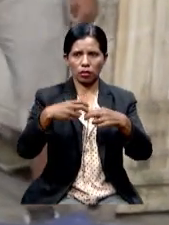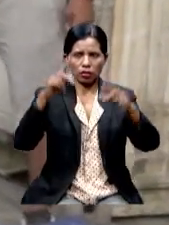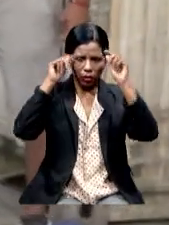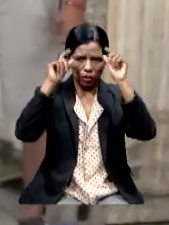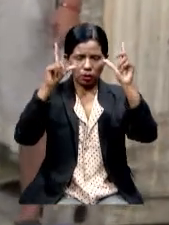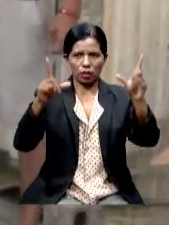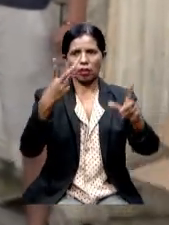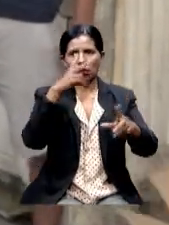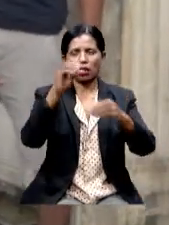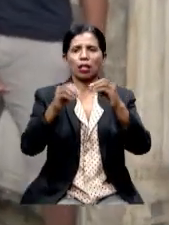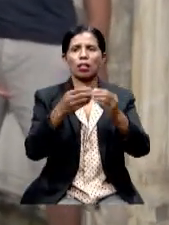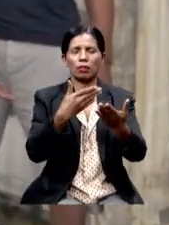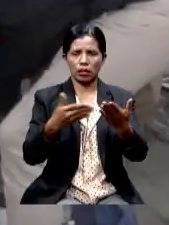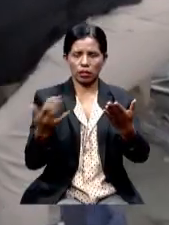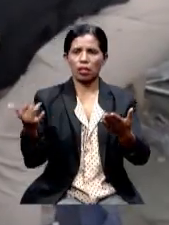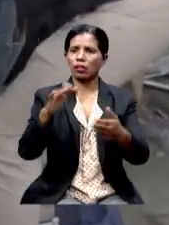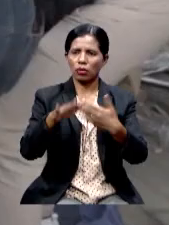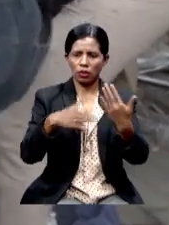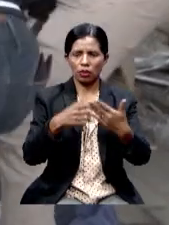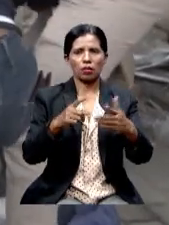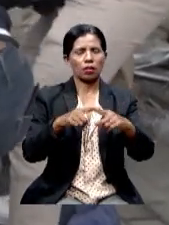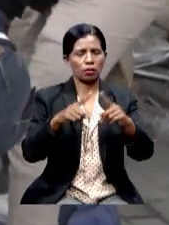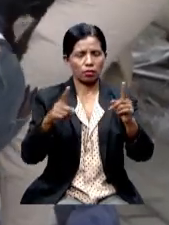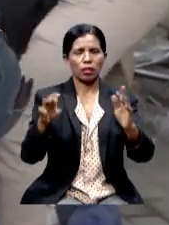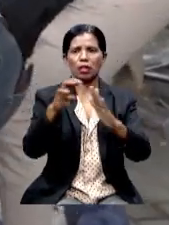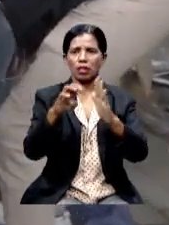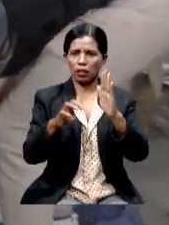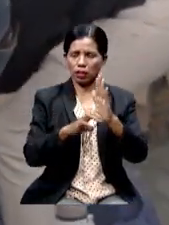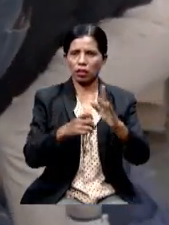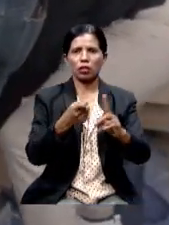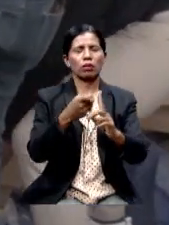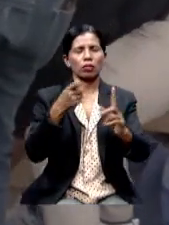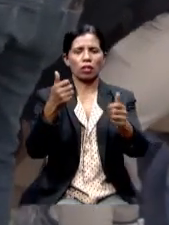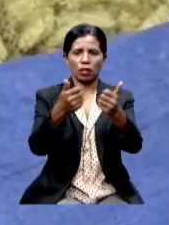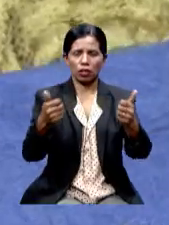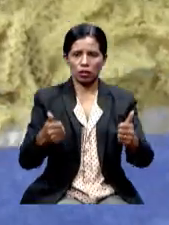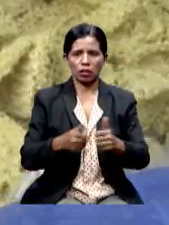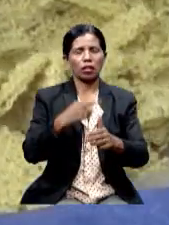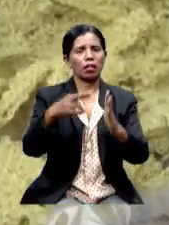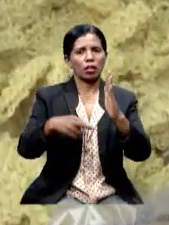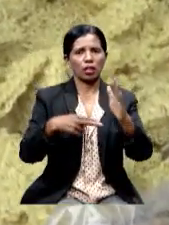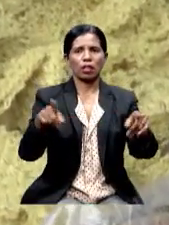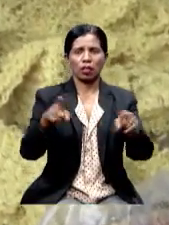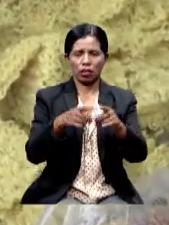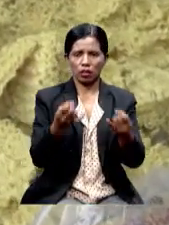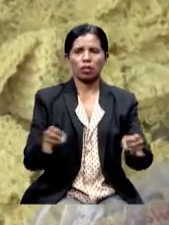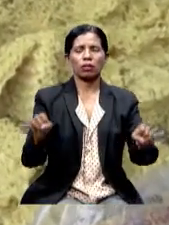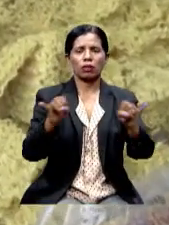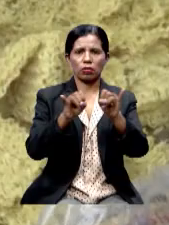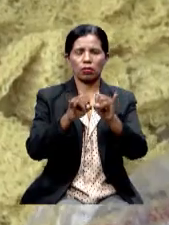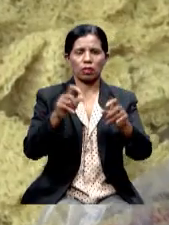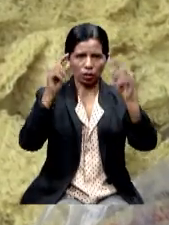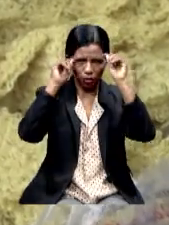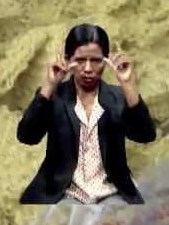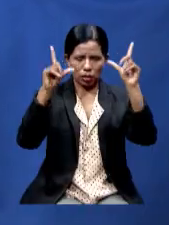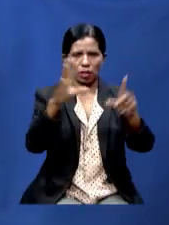Timor-Leste atu kontrola produto alimentar. Mai be estado idane liu husi autoridade regulador hanesan Instituto Qualidade